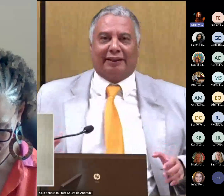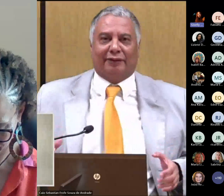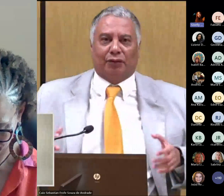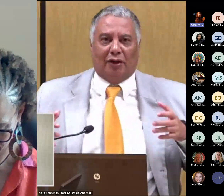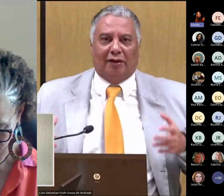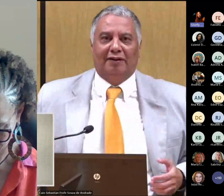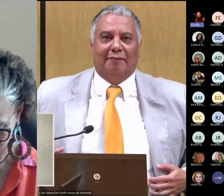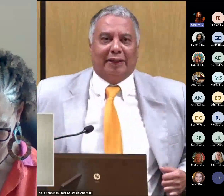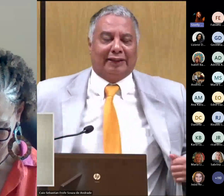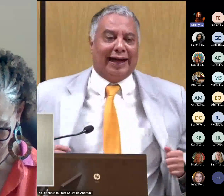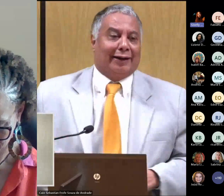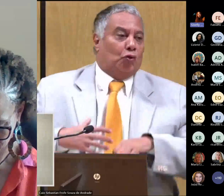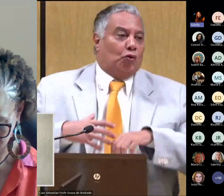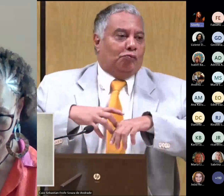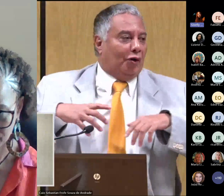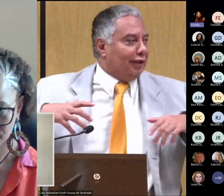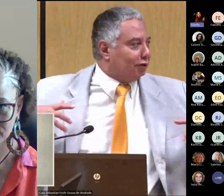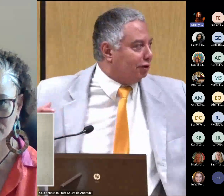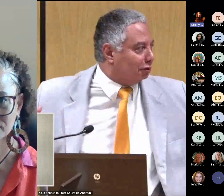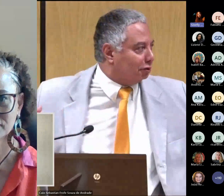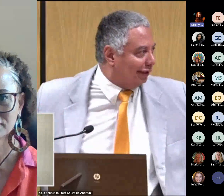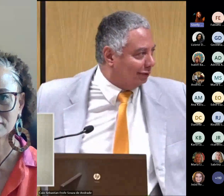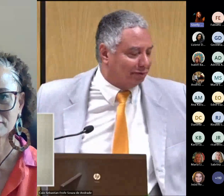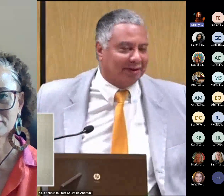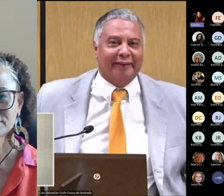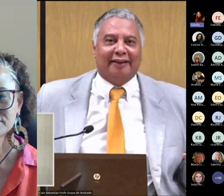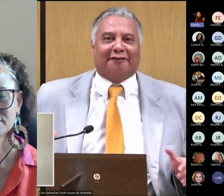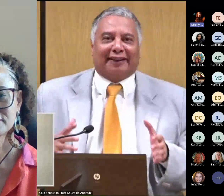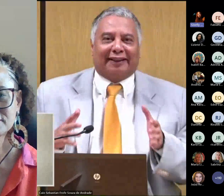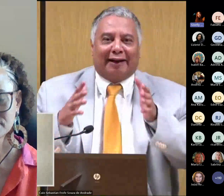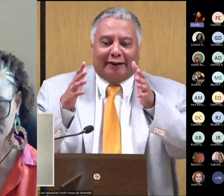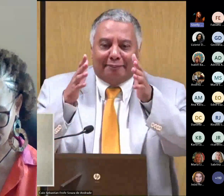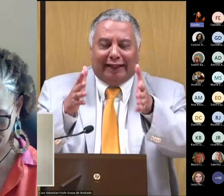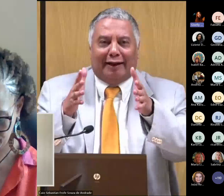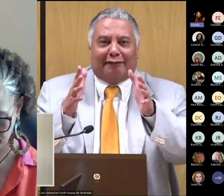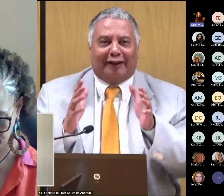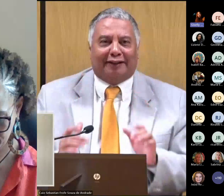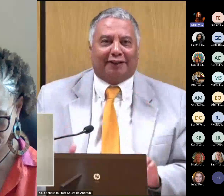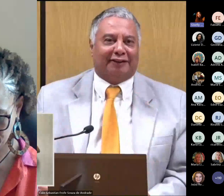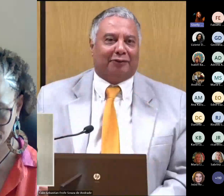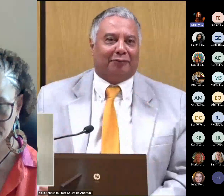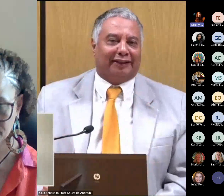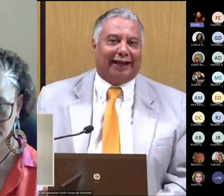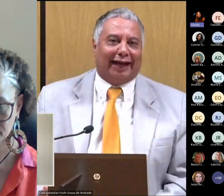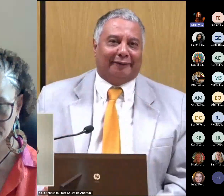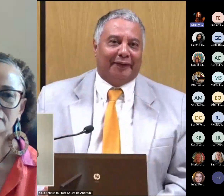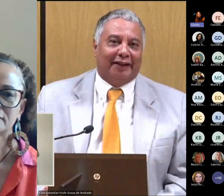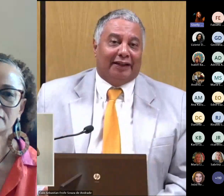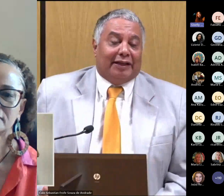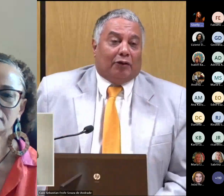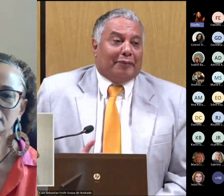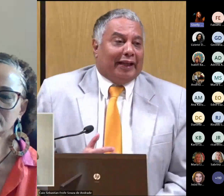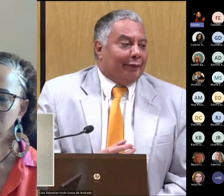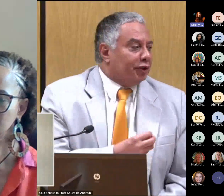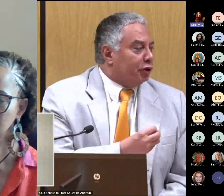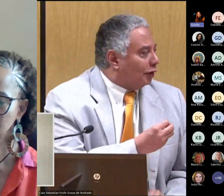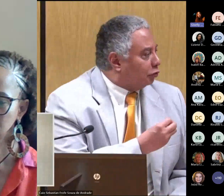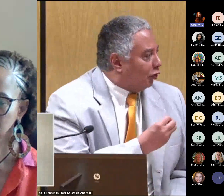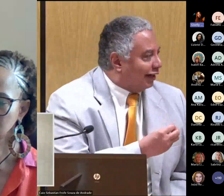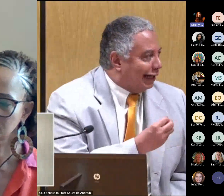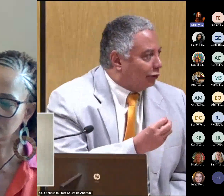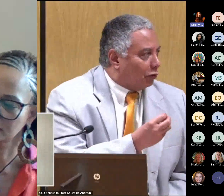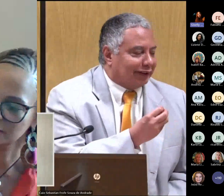senta no plenário com um monte de estudantes fica na na bem na frente assim no plenário e eu não me lembro de